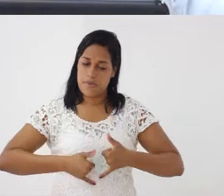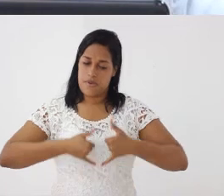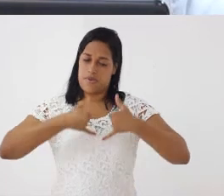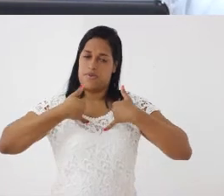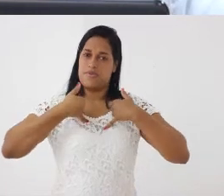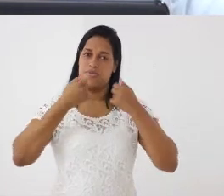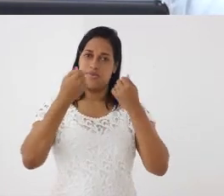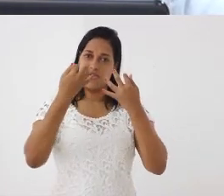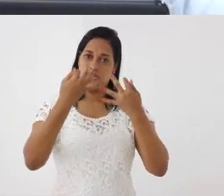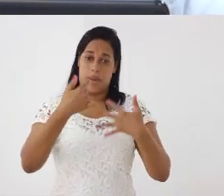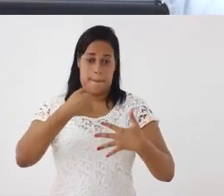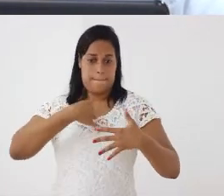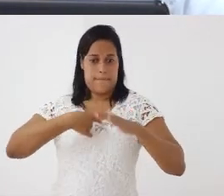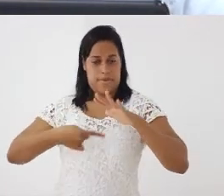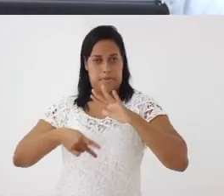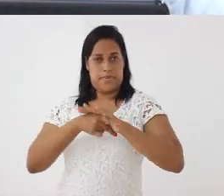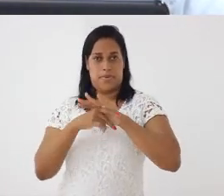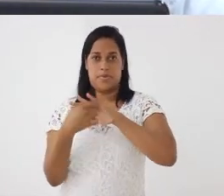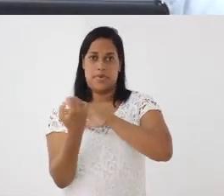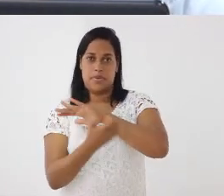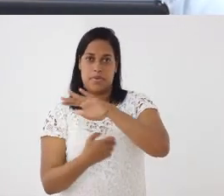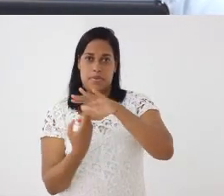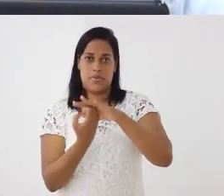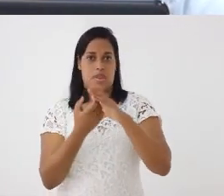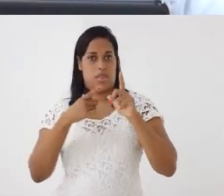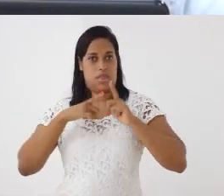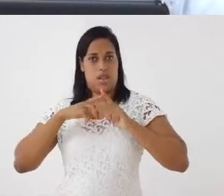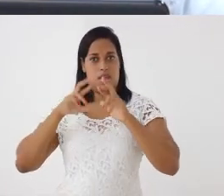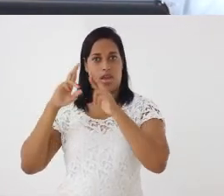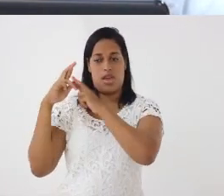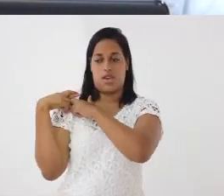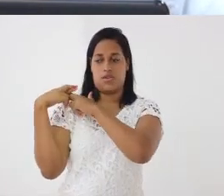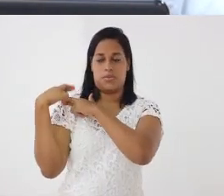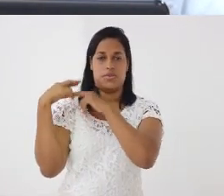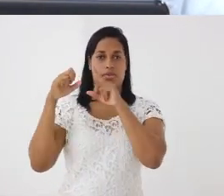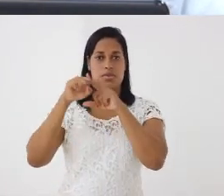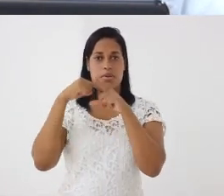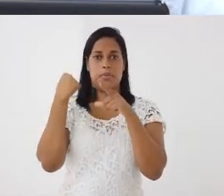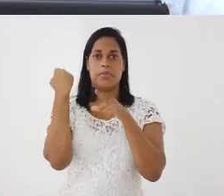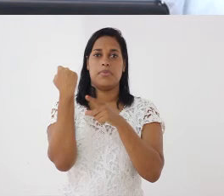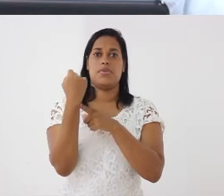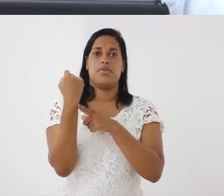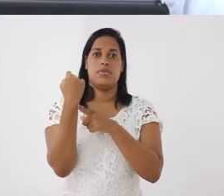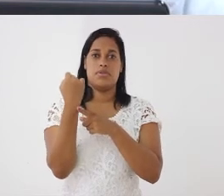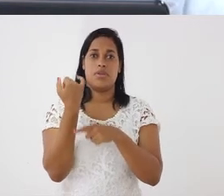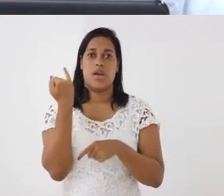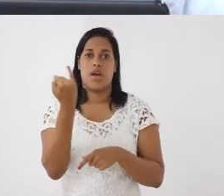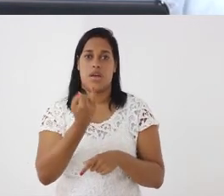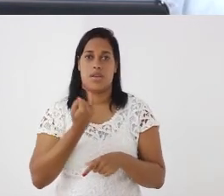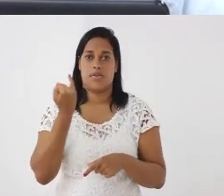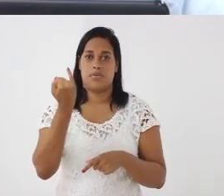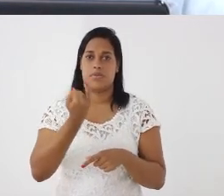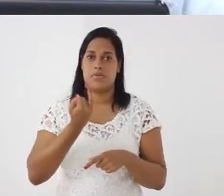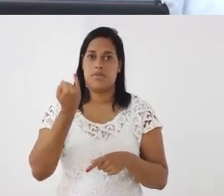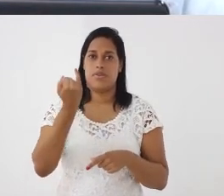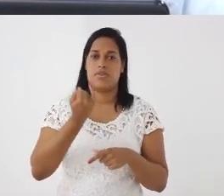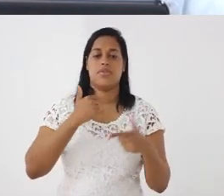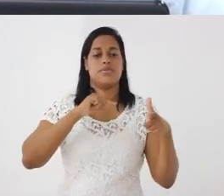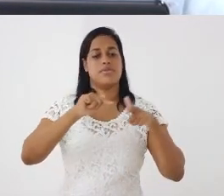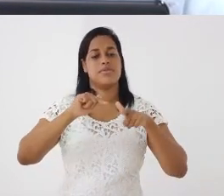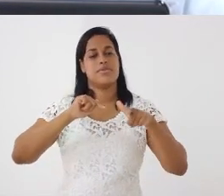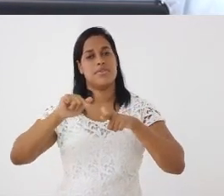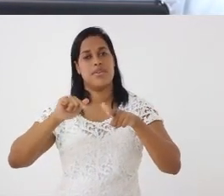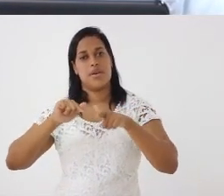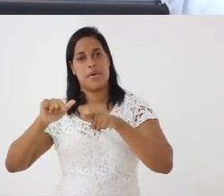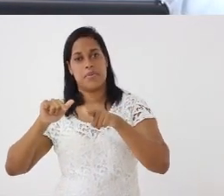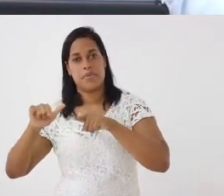a dizer: a minha empresa tem responsabilidade social. A importância dessas ações para